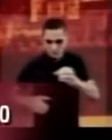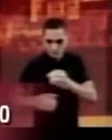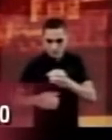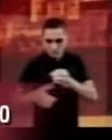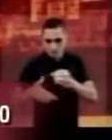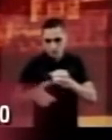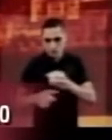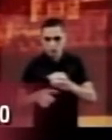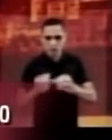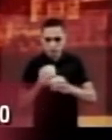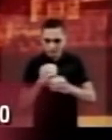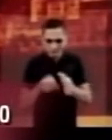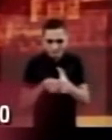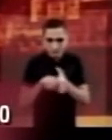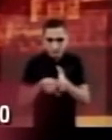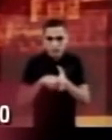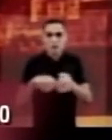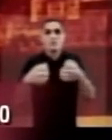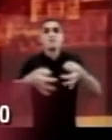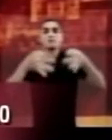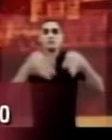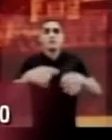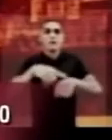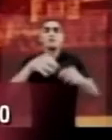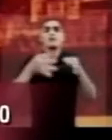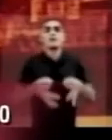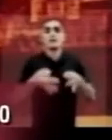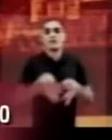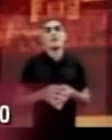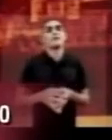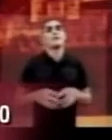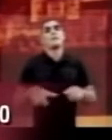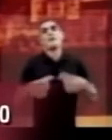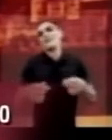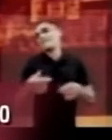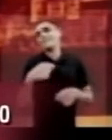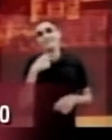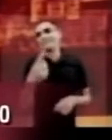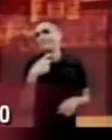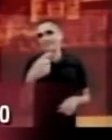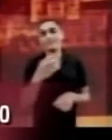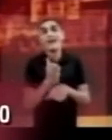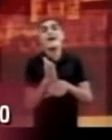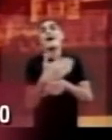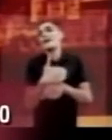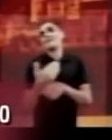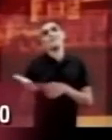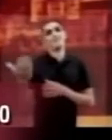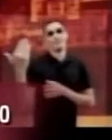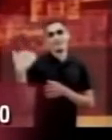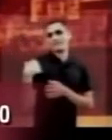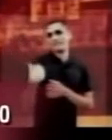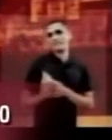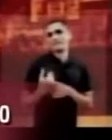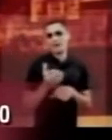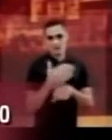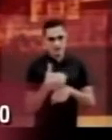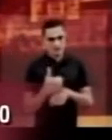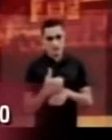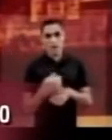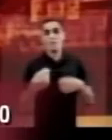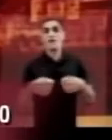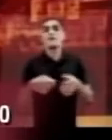pico. Vai dar tudo negativo. Você tem que fazer inquérito sorológico depois que passou o pico.